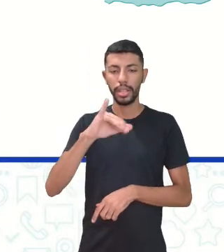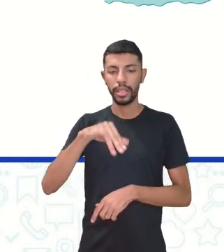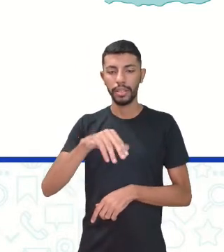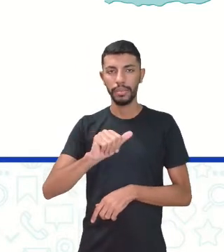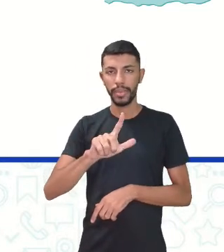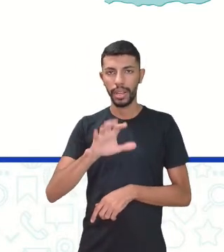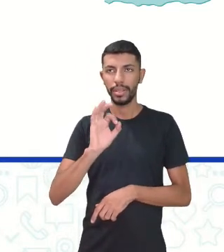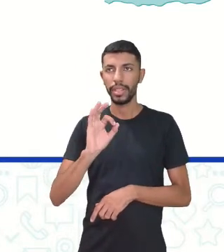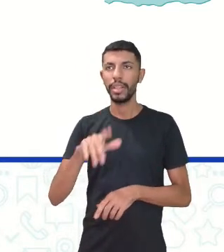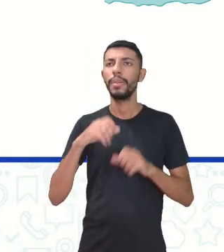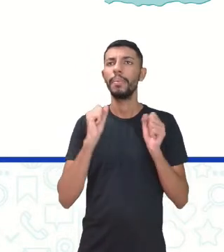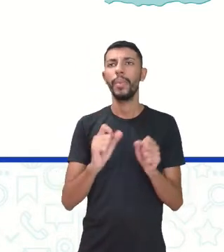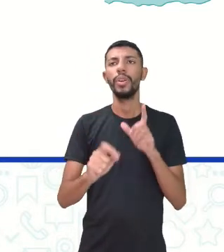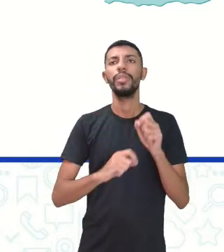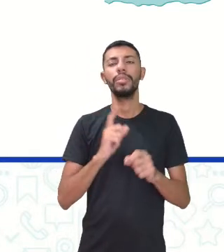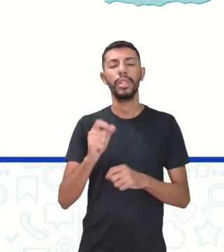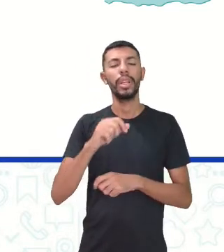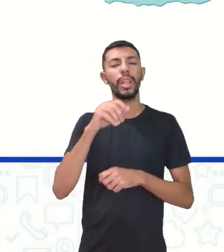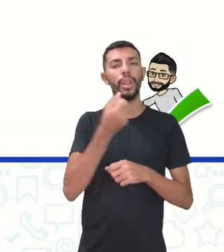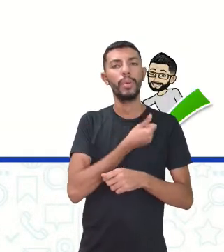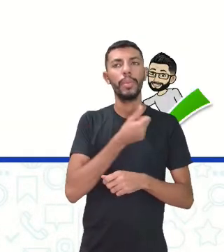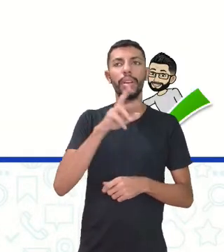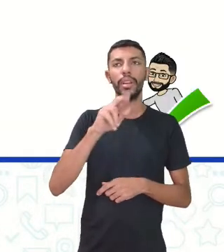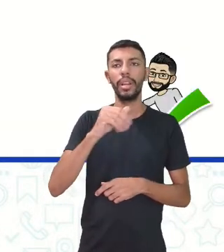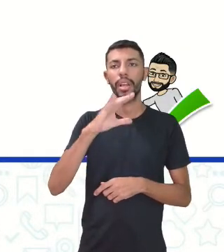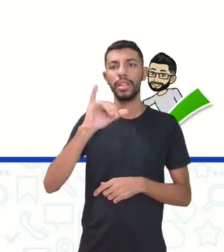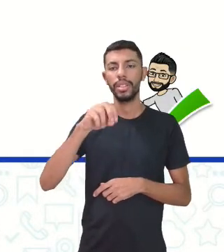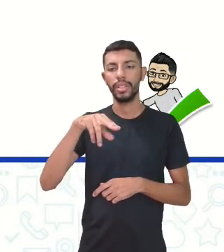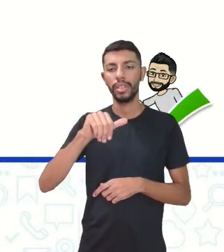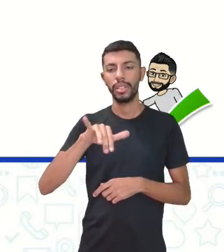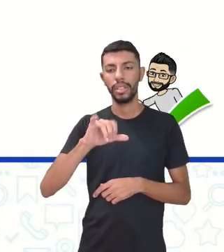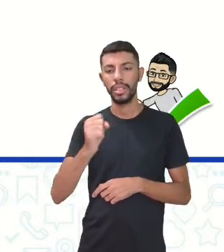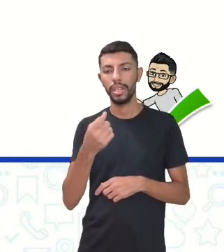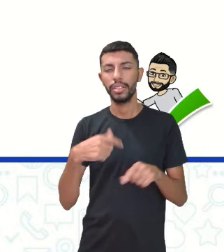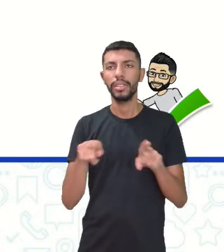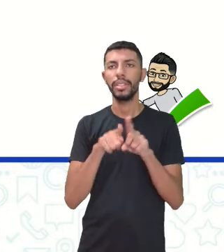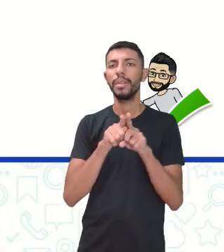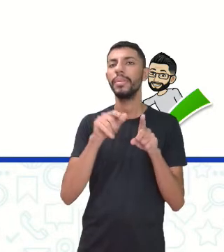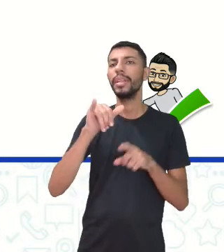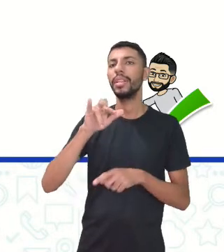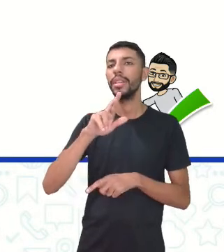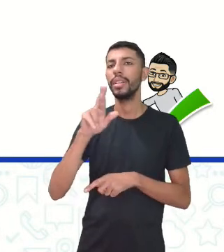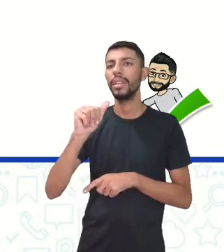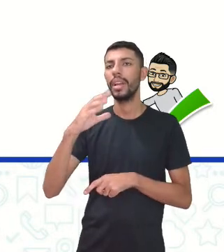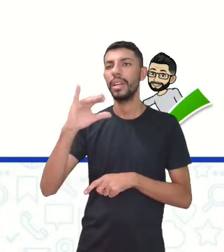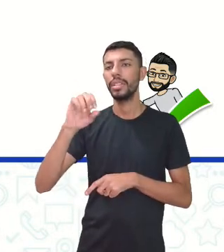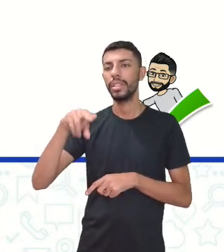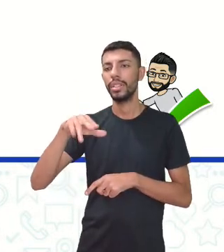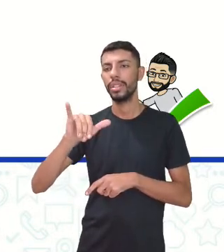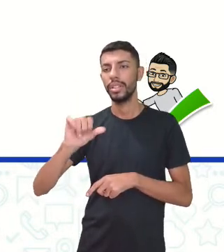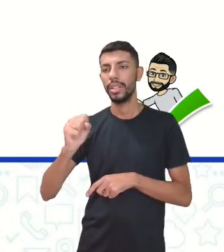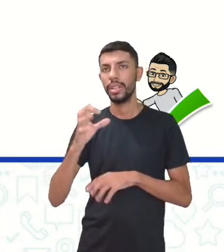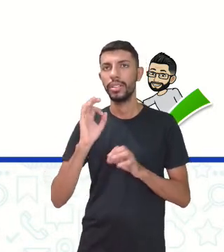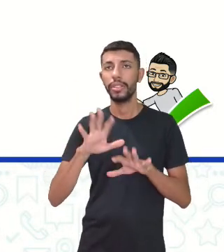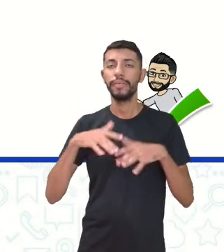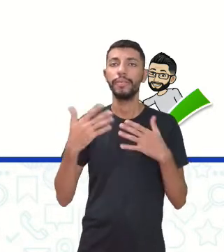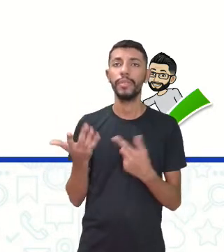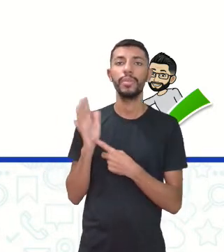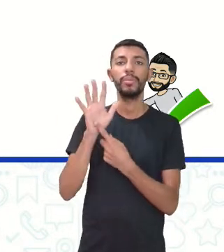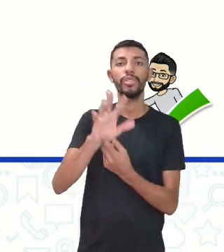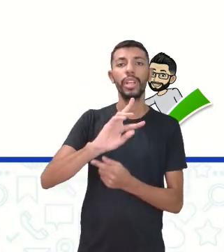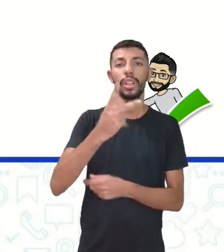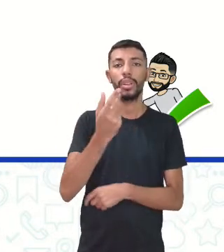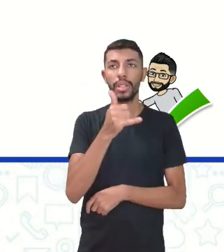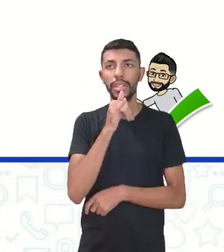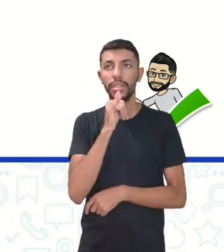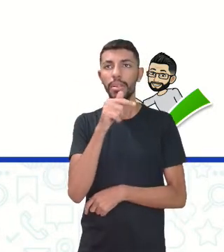números irracionais também, tá bom? Então vamos focar aqui na ideia de fração. Trouxe 2 exemplos para você